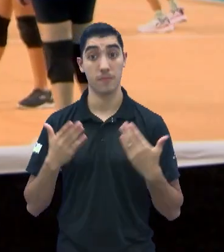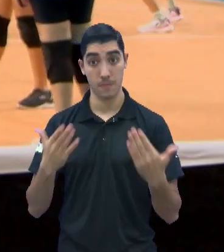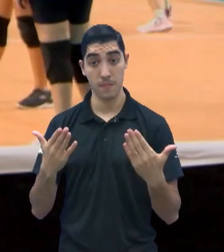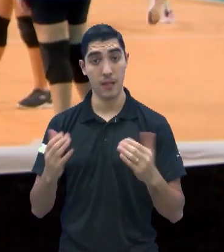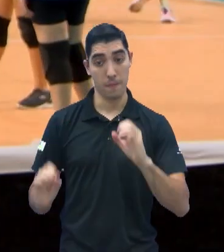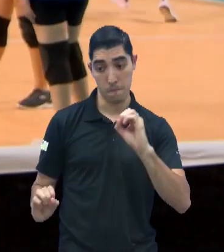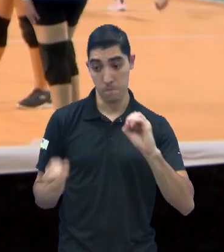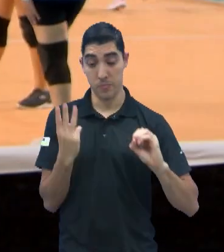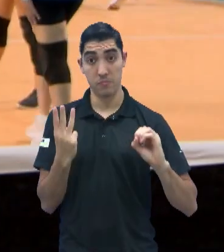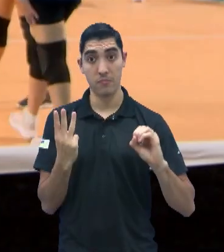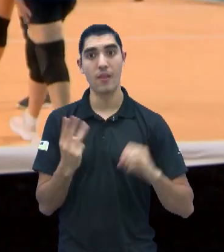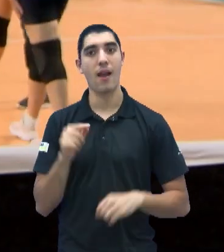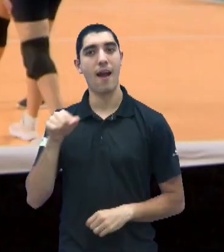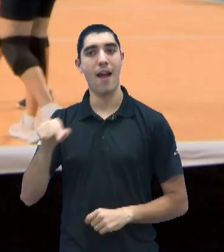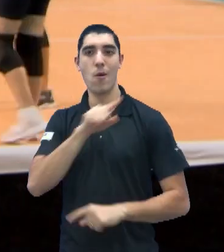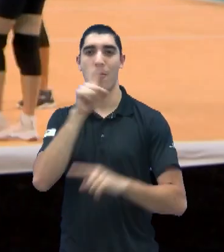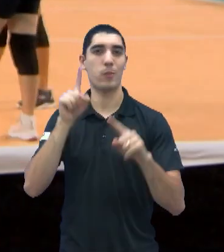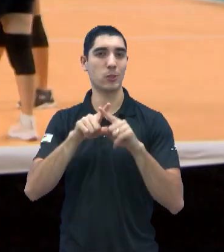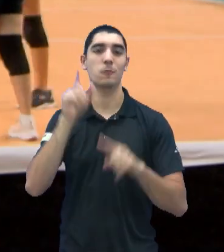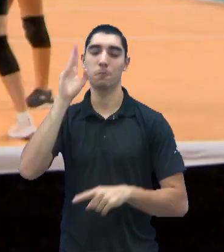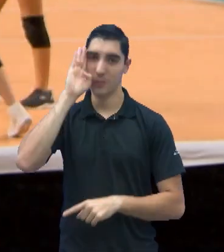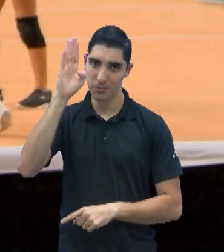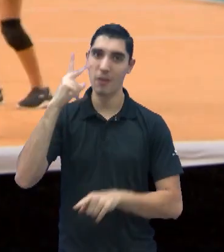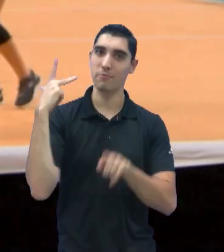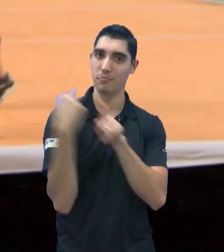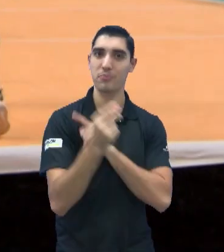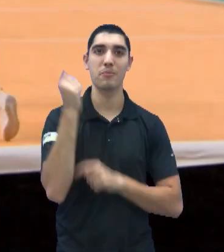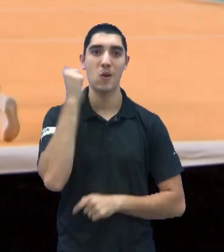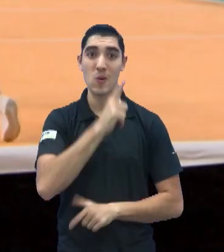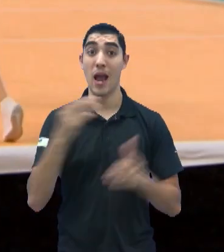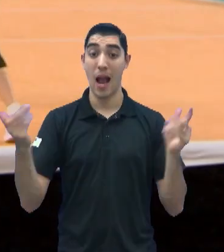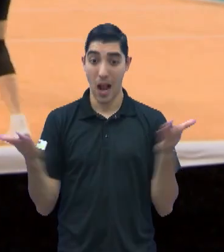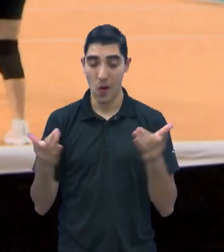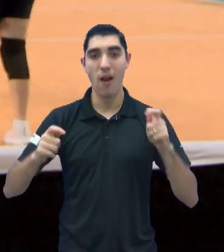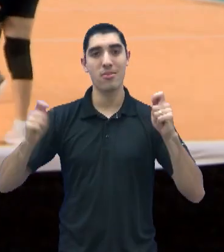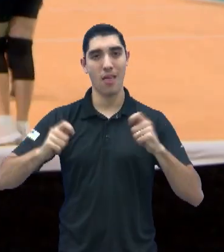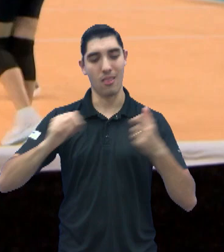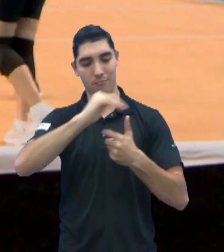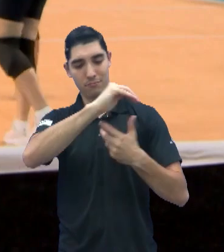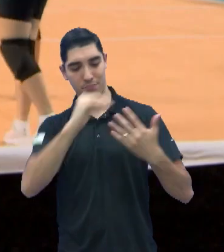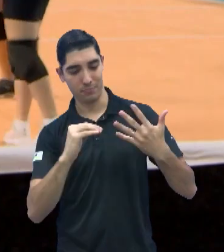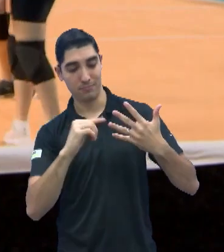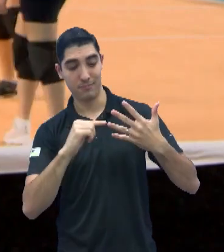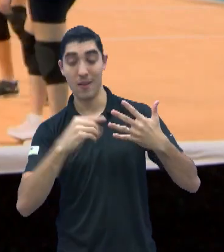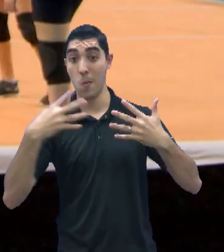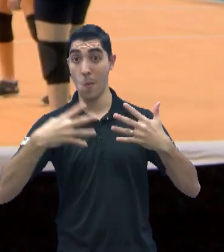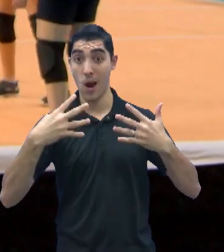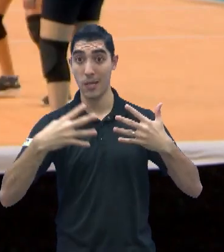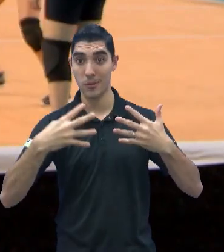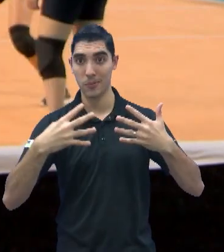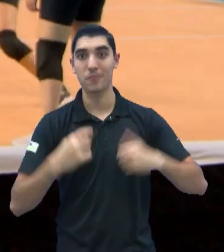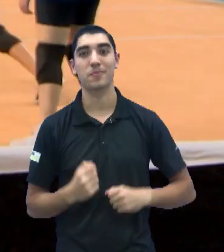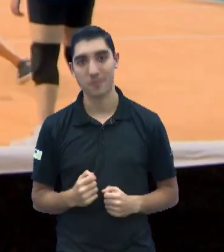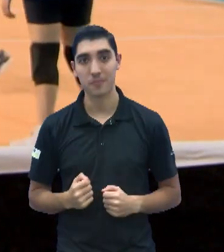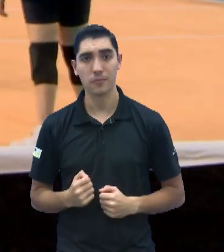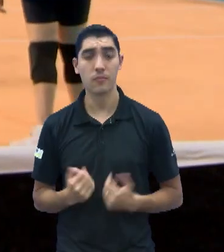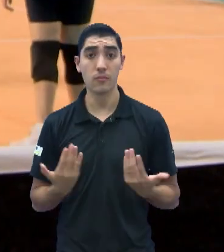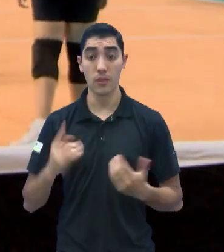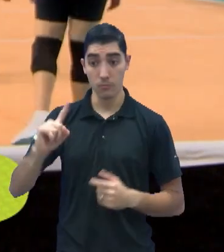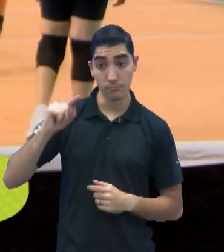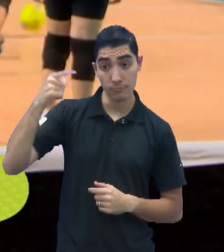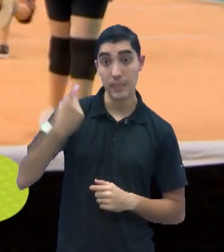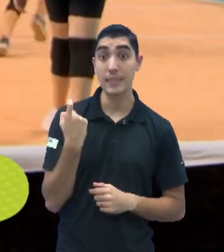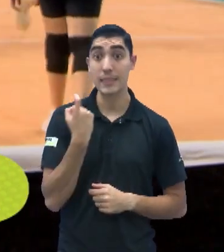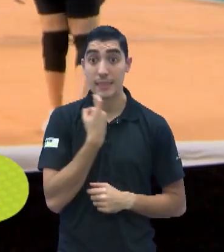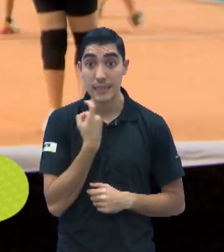era o que o São José precisava para entrar na zona de classificação do Campeonato Paulista de Vôlei nesta rodada. Na próxima sexta-feira,